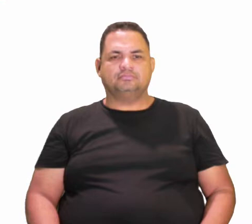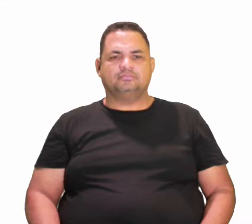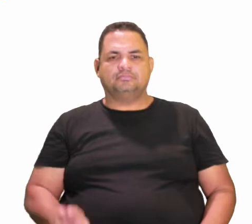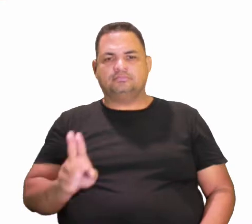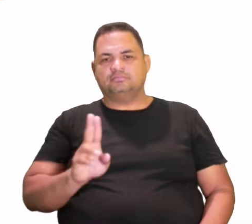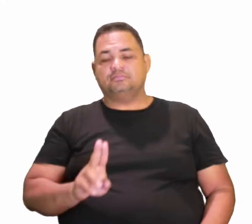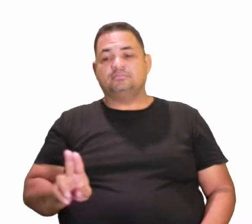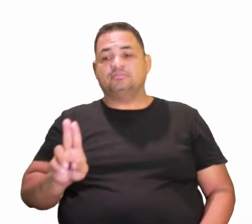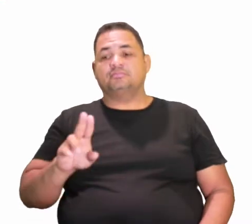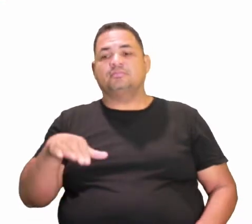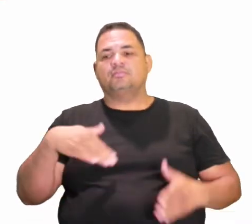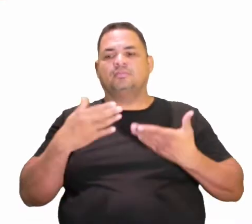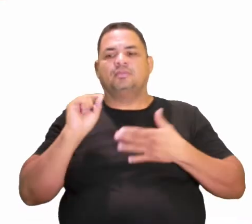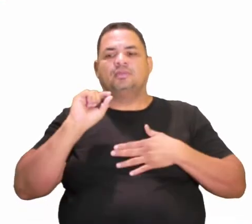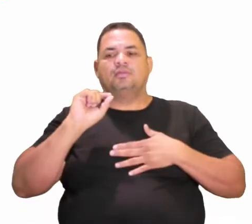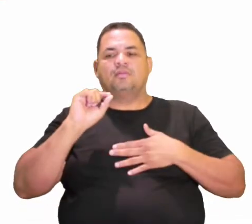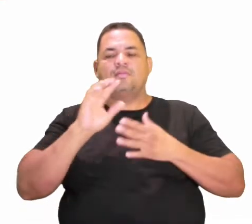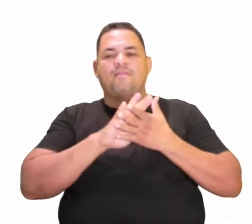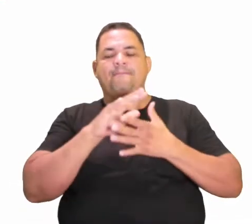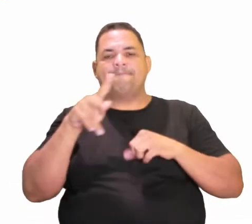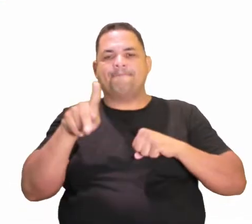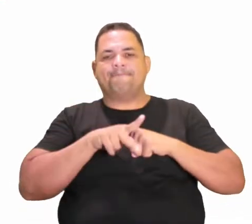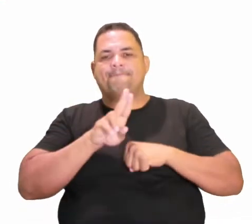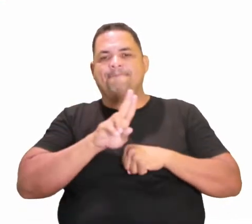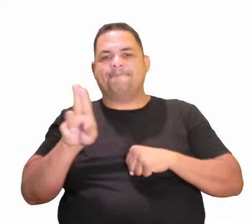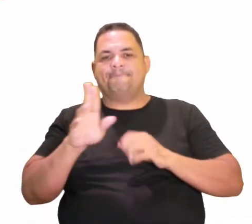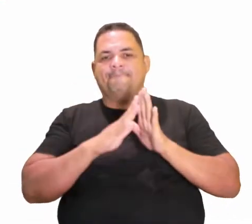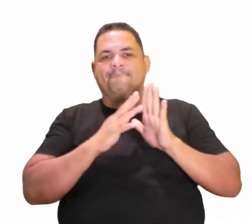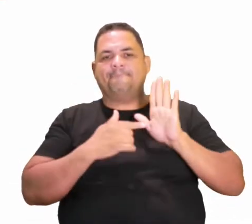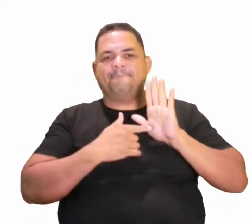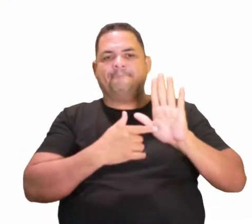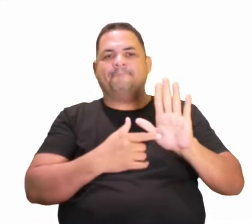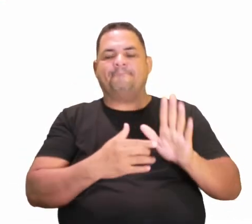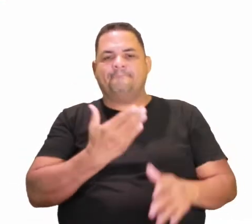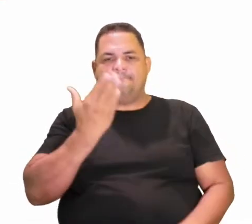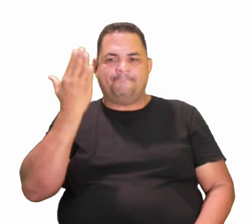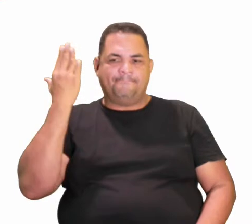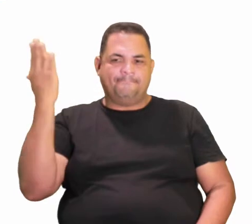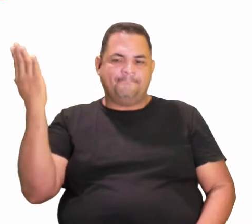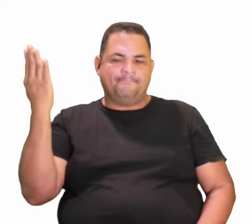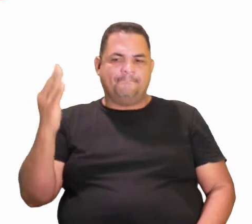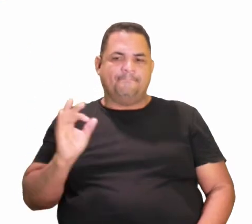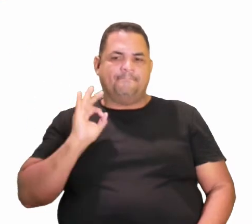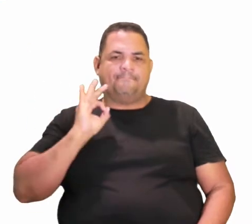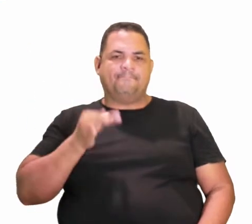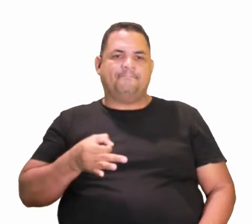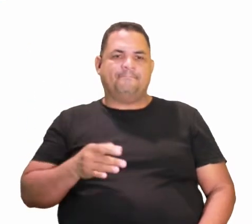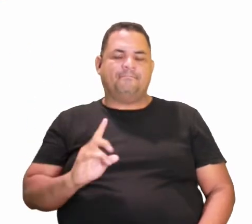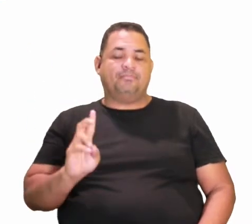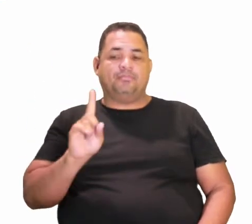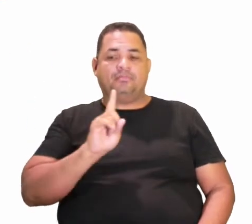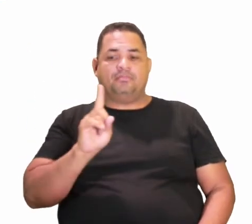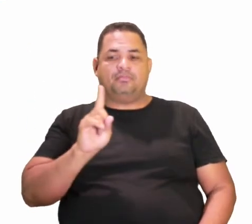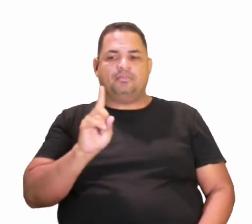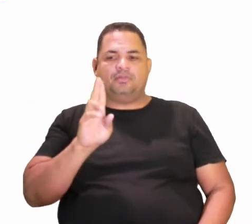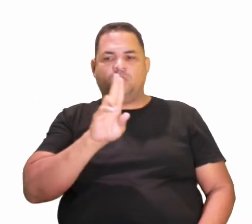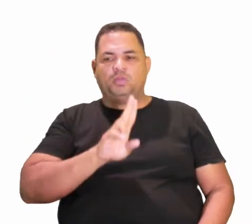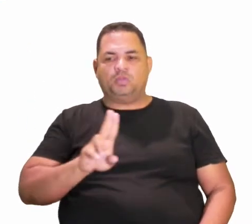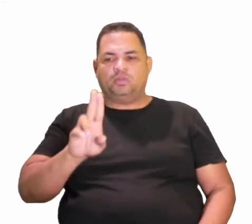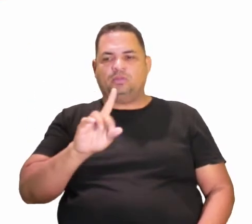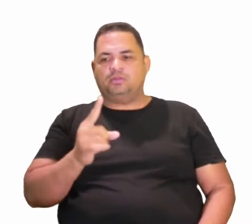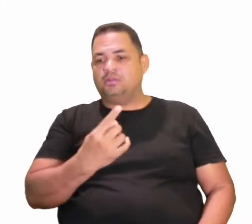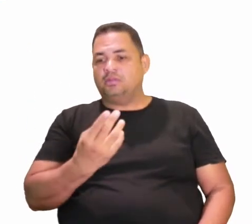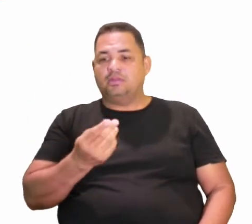vou usar o quê? Este pronome demonstrativo aqui, o those, certo? Já não vou usar aqueles que a gente